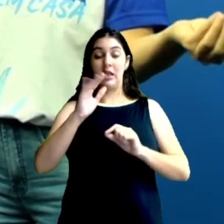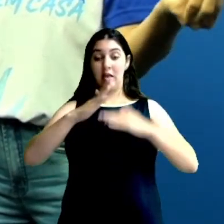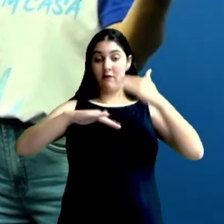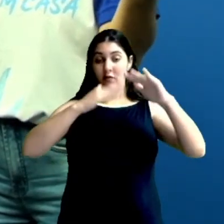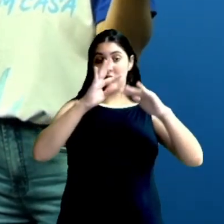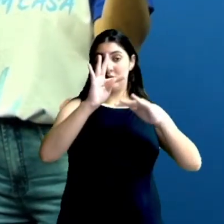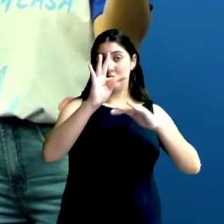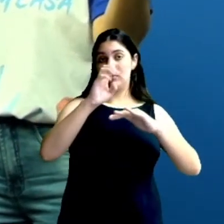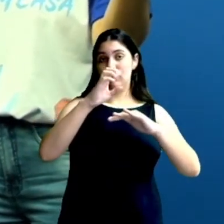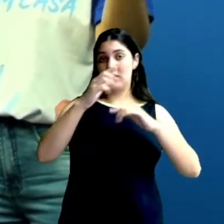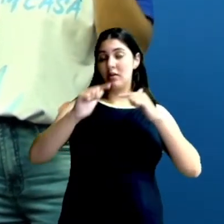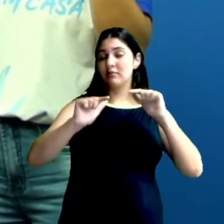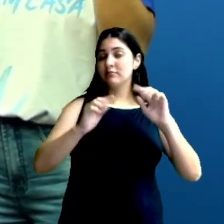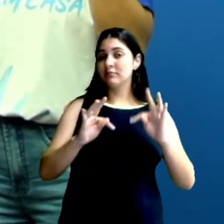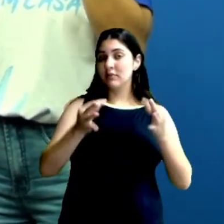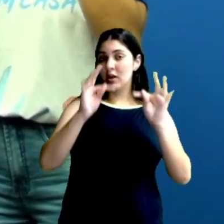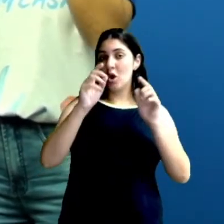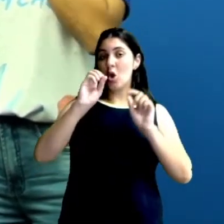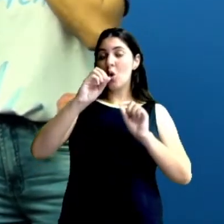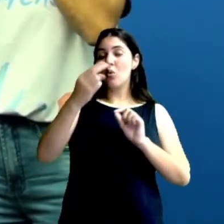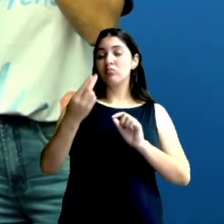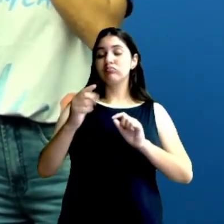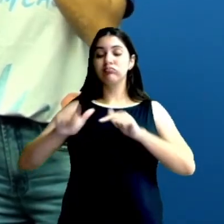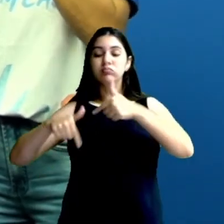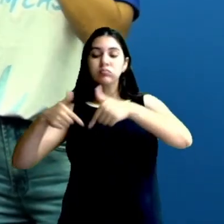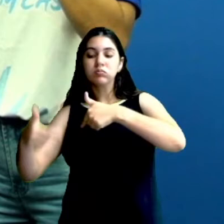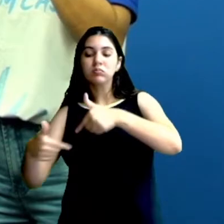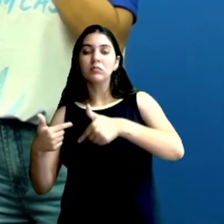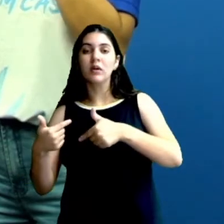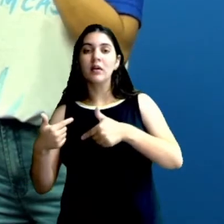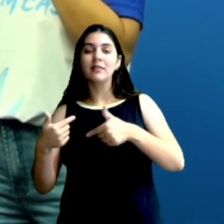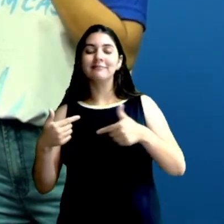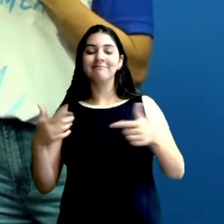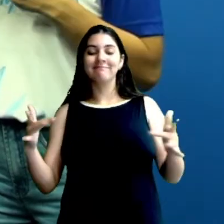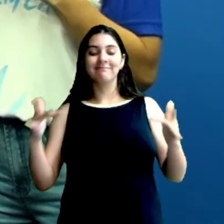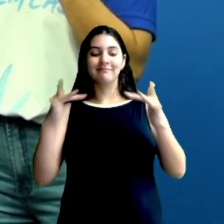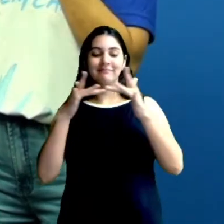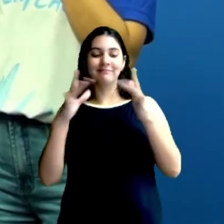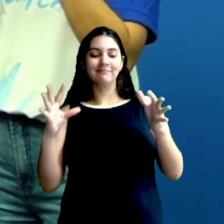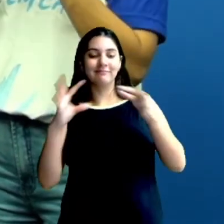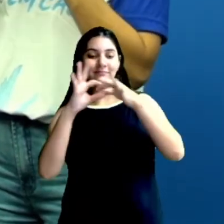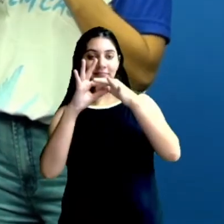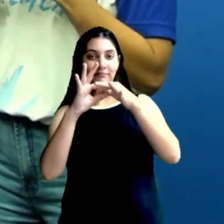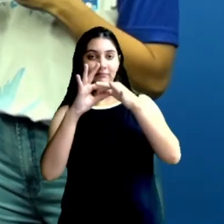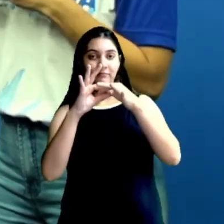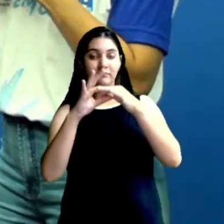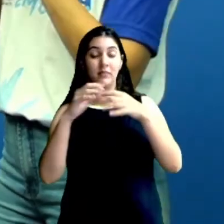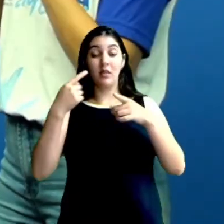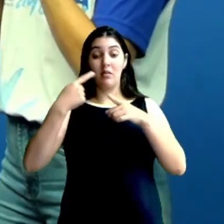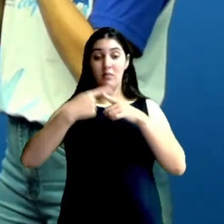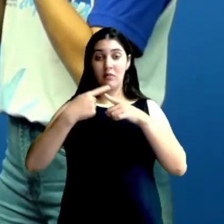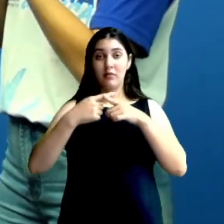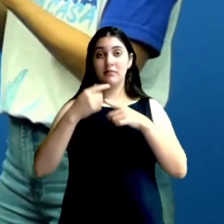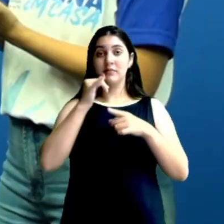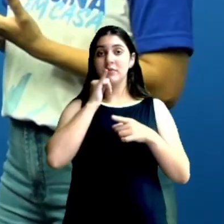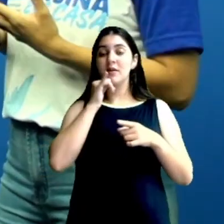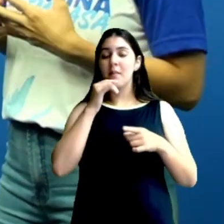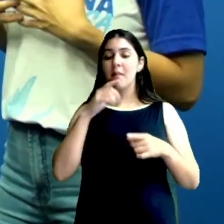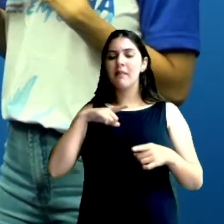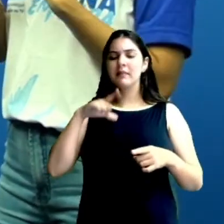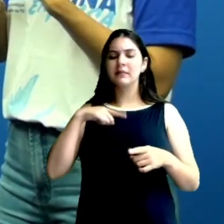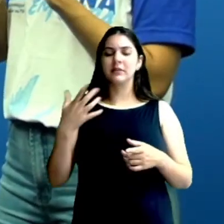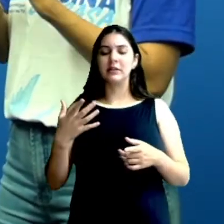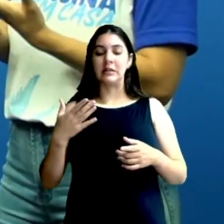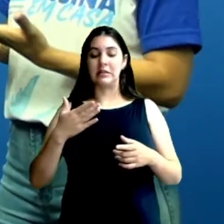evolução tecnológica e mercado de trabalho ou trabalho, eles estão intimamente ligados, uma vez que para que